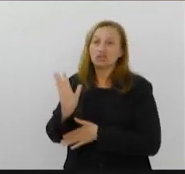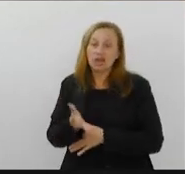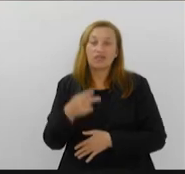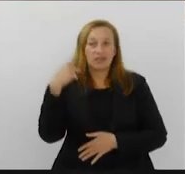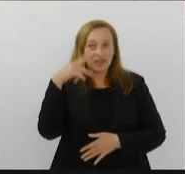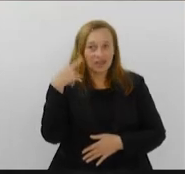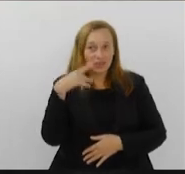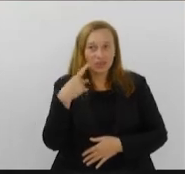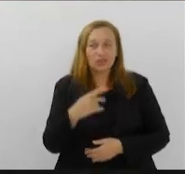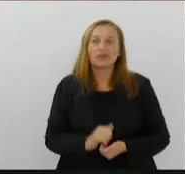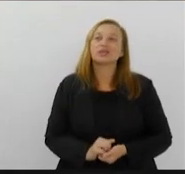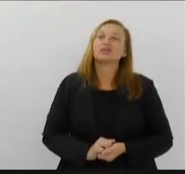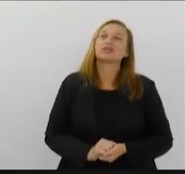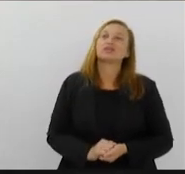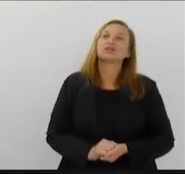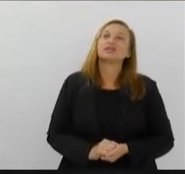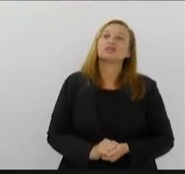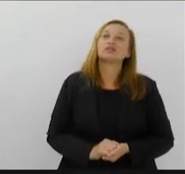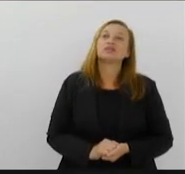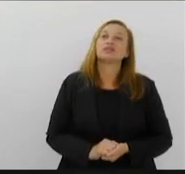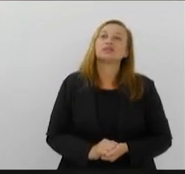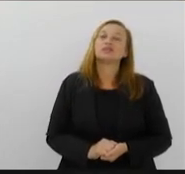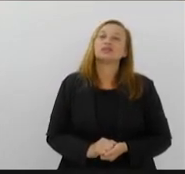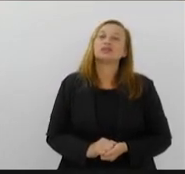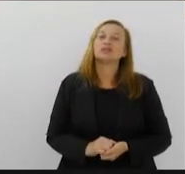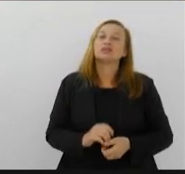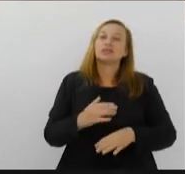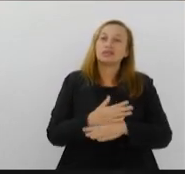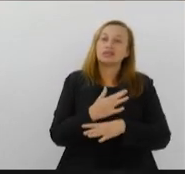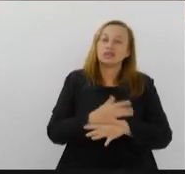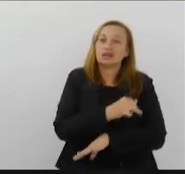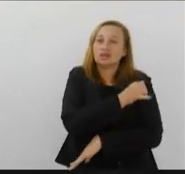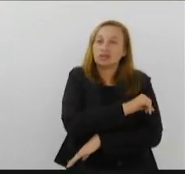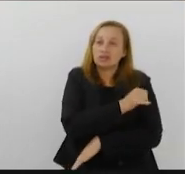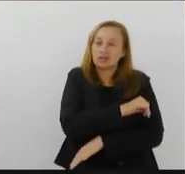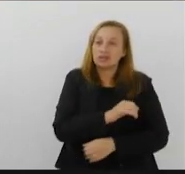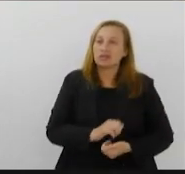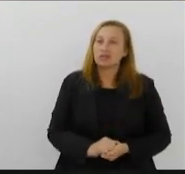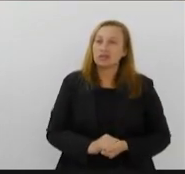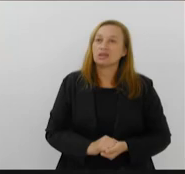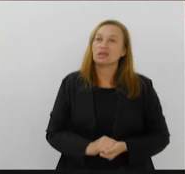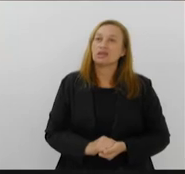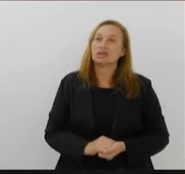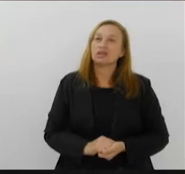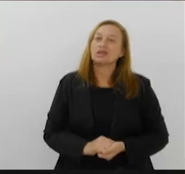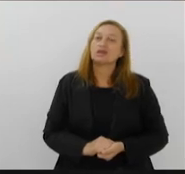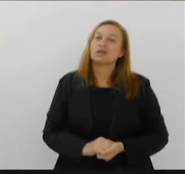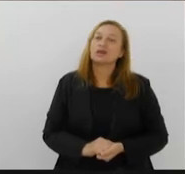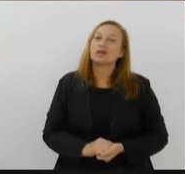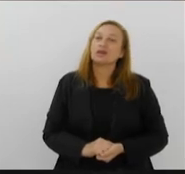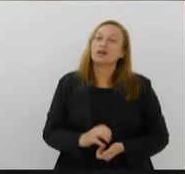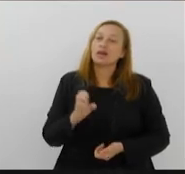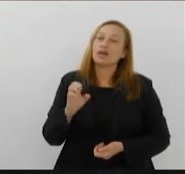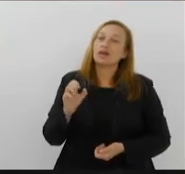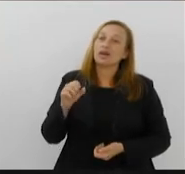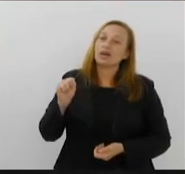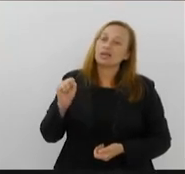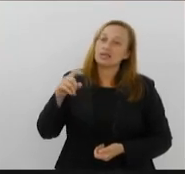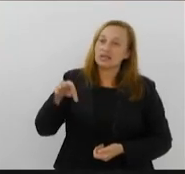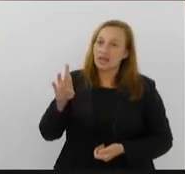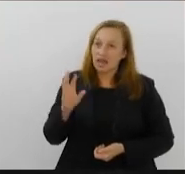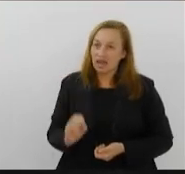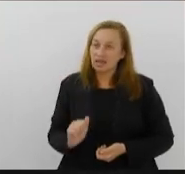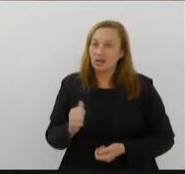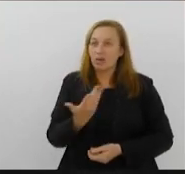vereador, mas vereador da cidade do Rio de Janeiro, Esquerdo também, que é um amigo querido, companheiro também de longa